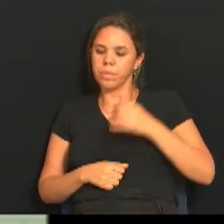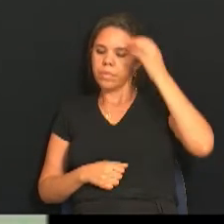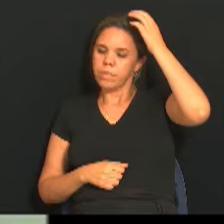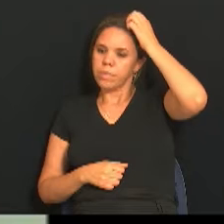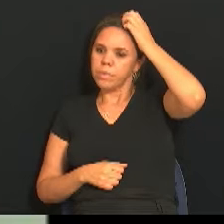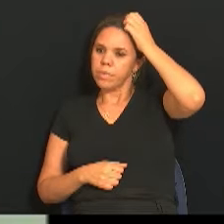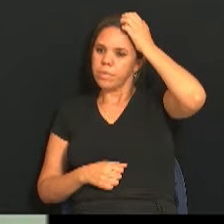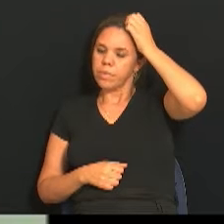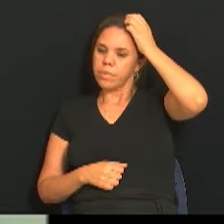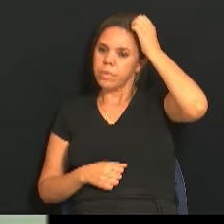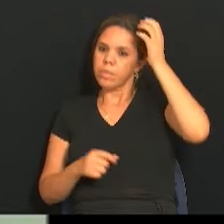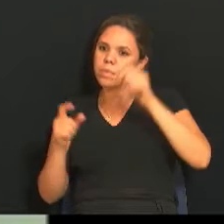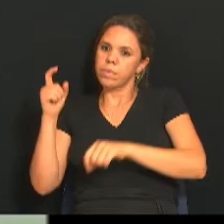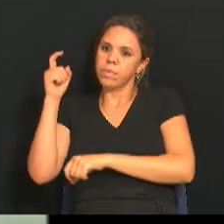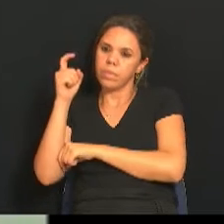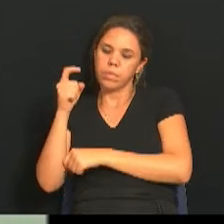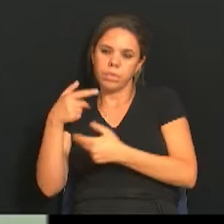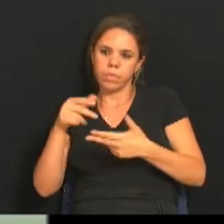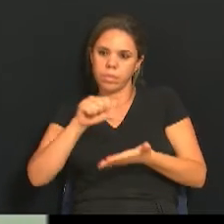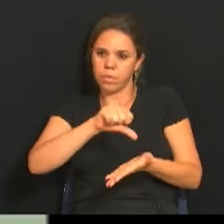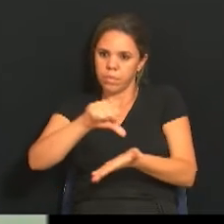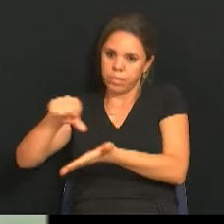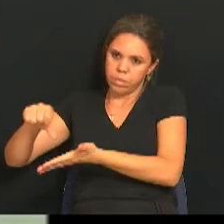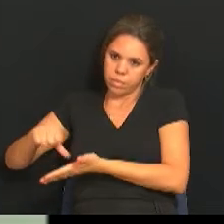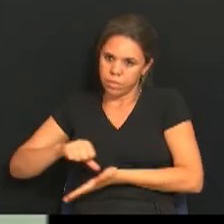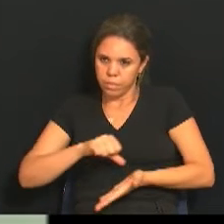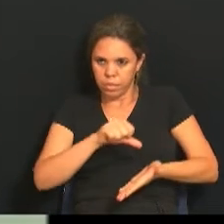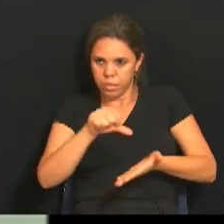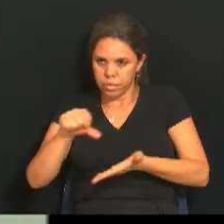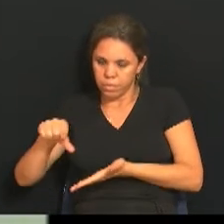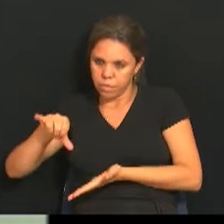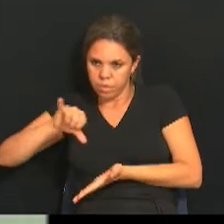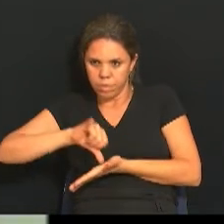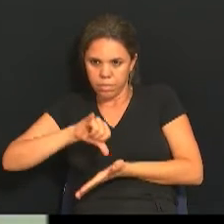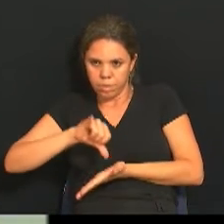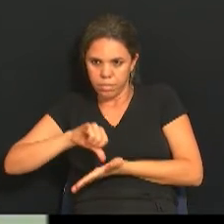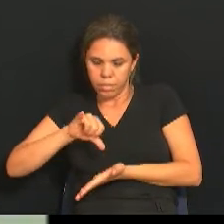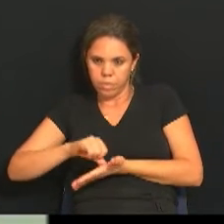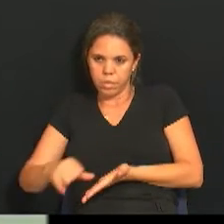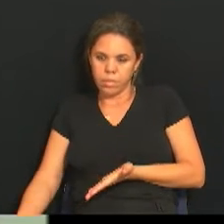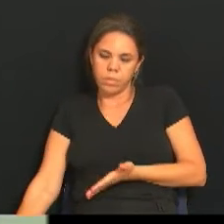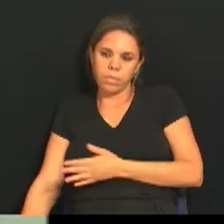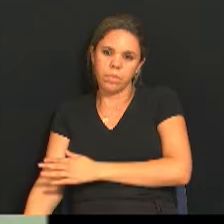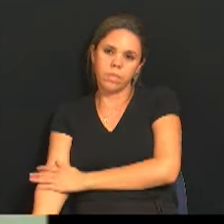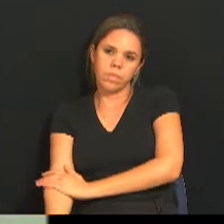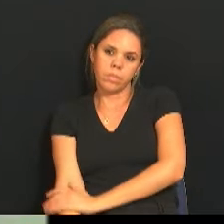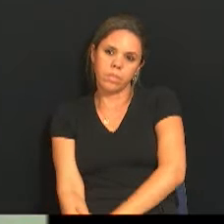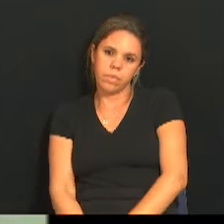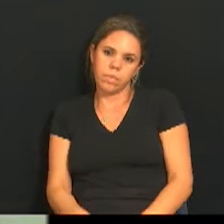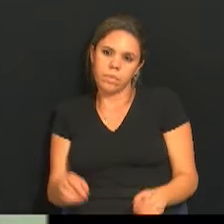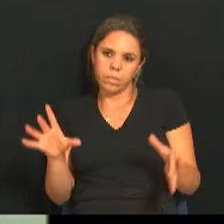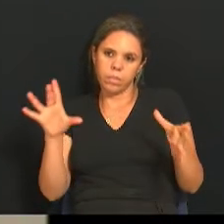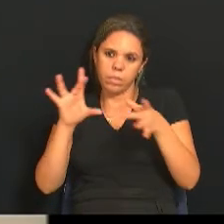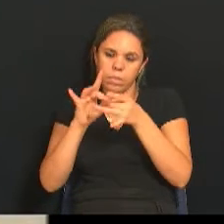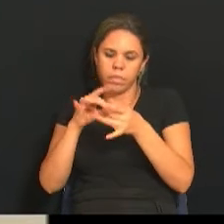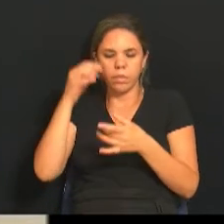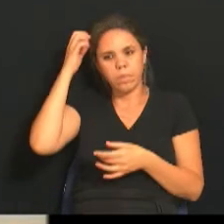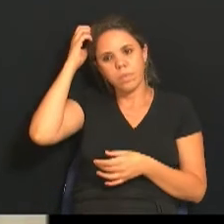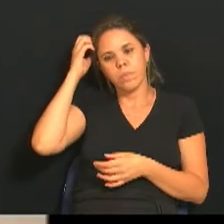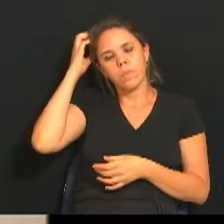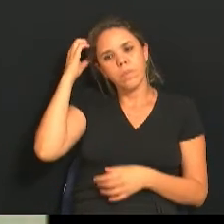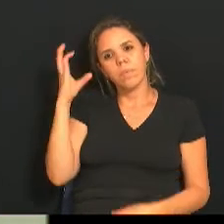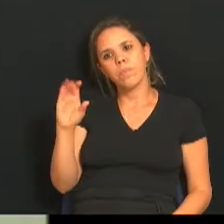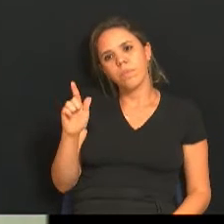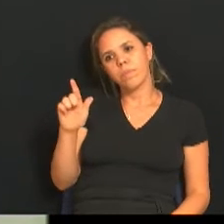do Cambuí, das demais regiões que foram realizadas. Fizemos parceria com os conselhos, temos